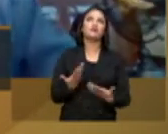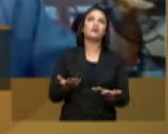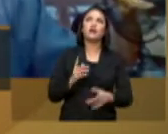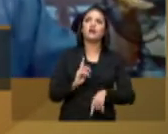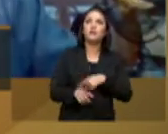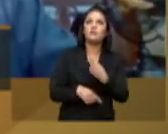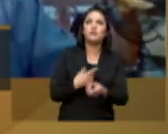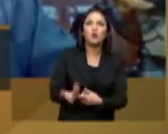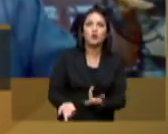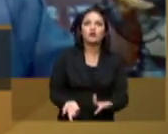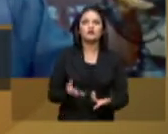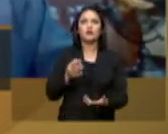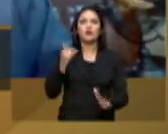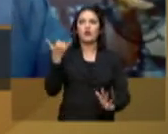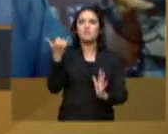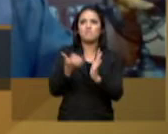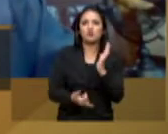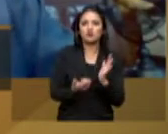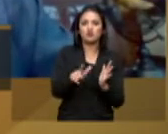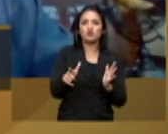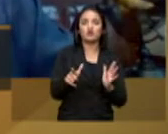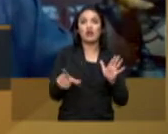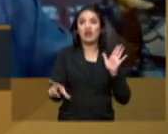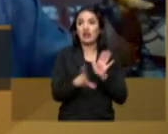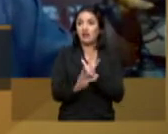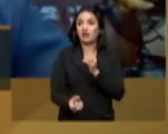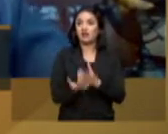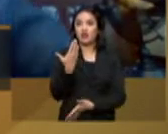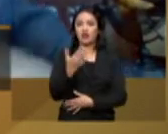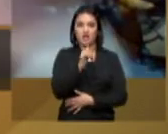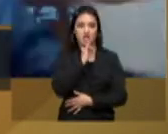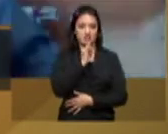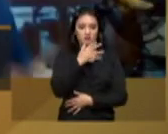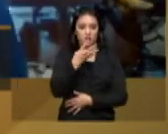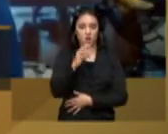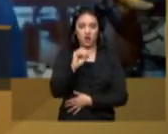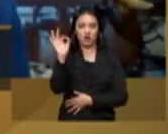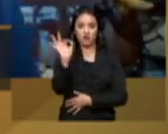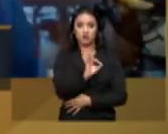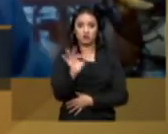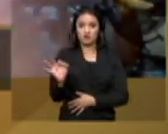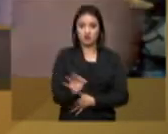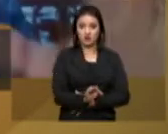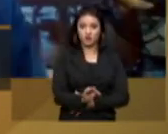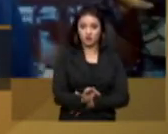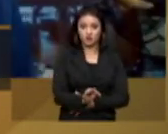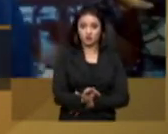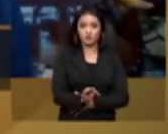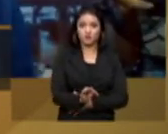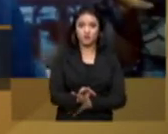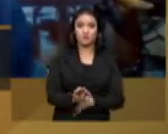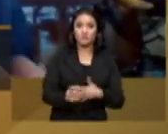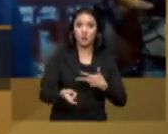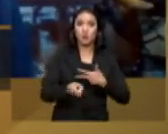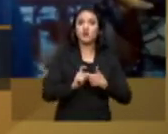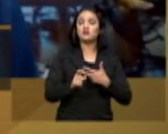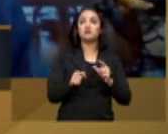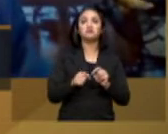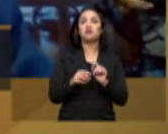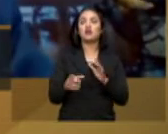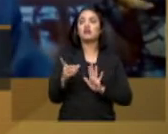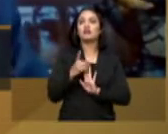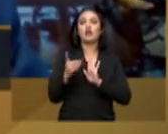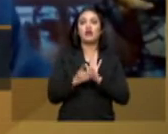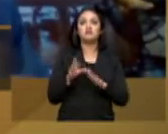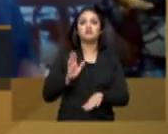lei e diga que a alíquota é de 40% e que cabe ao executivo fazer o decreto como ele bem